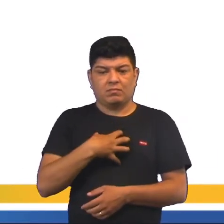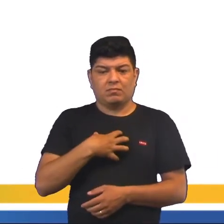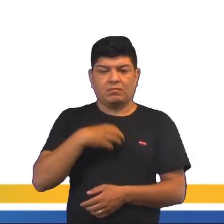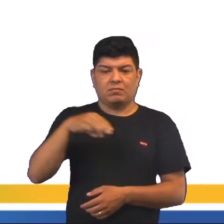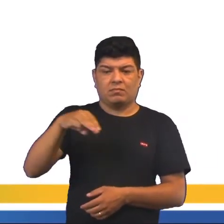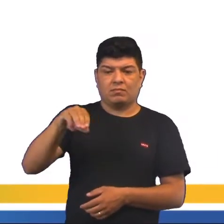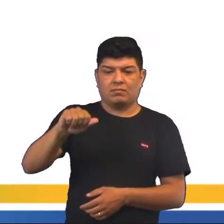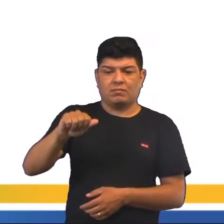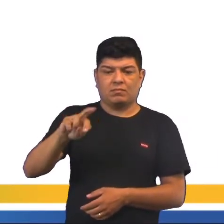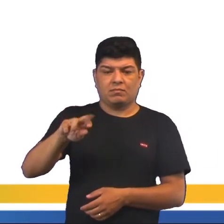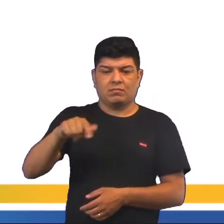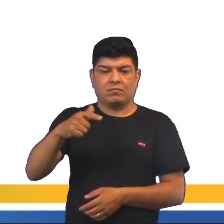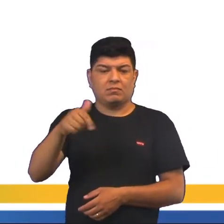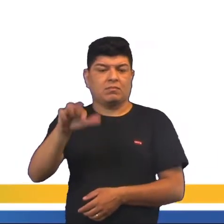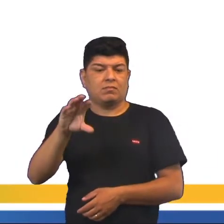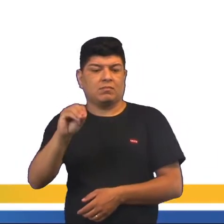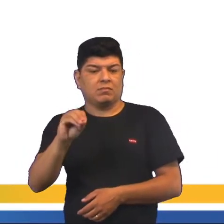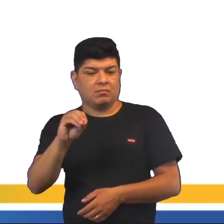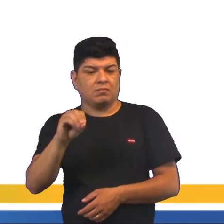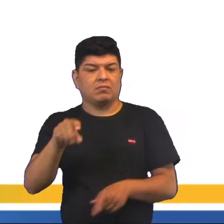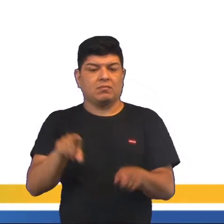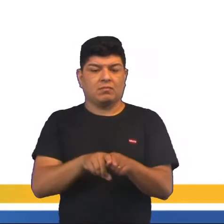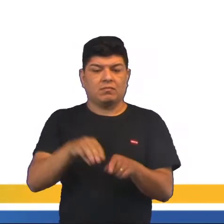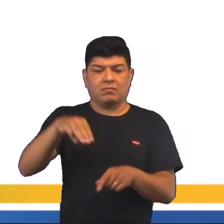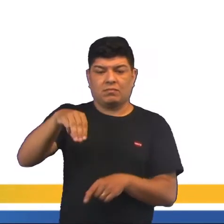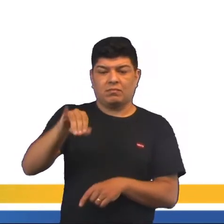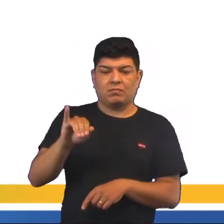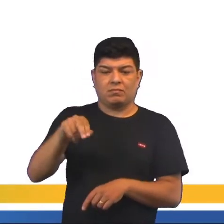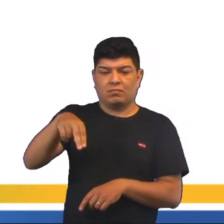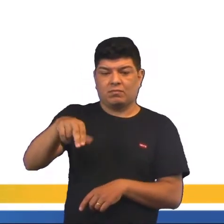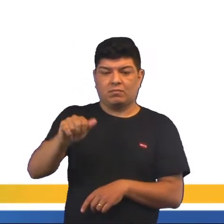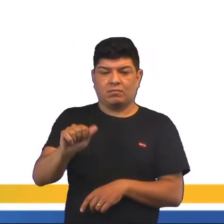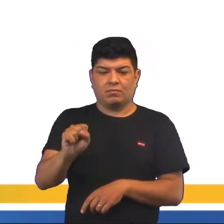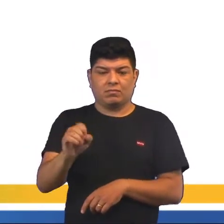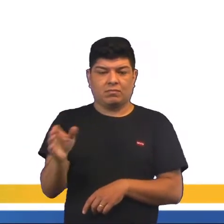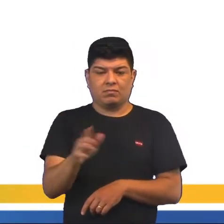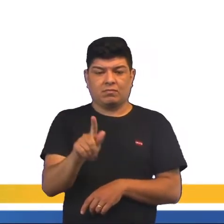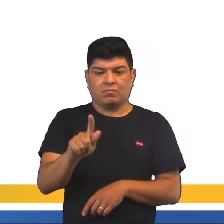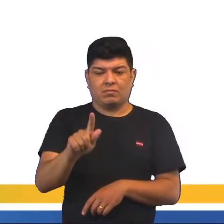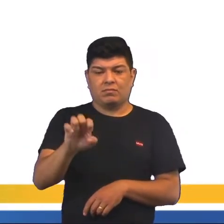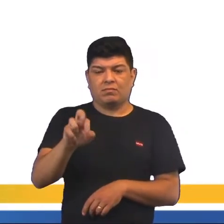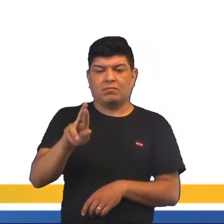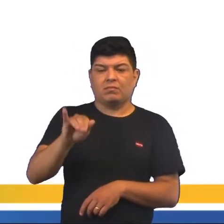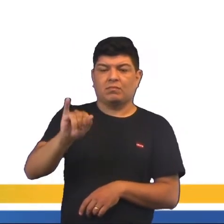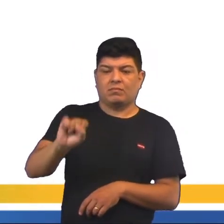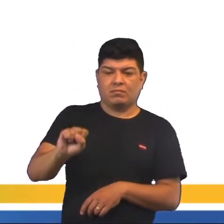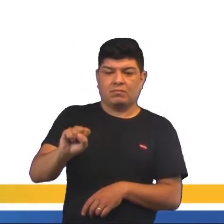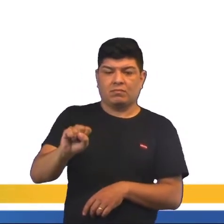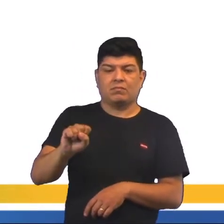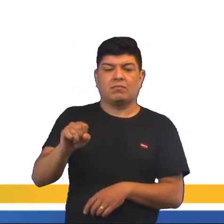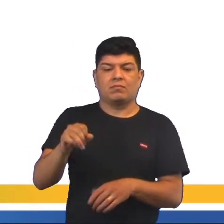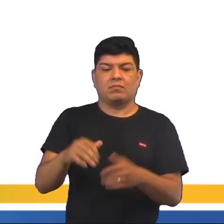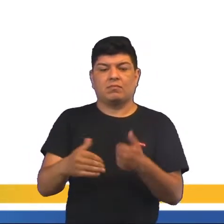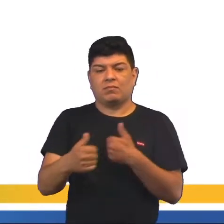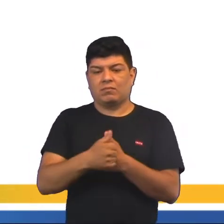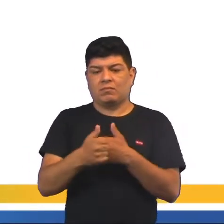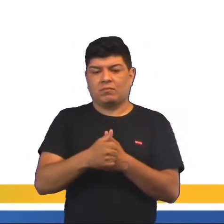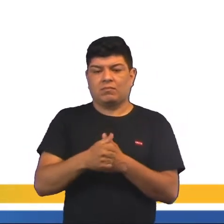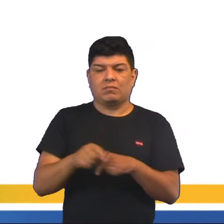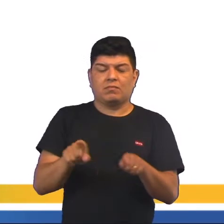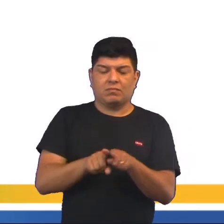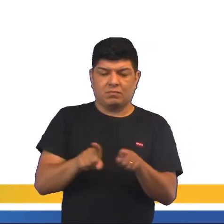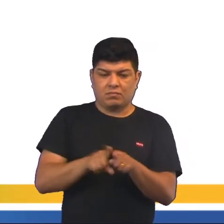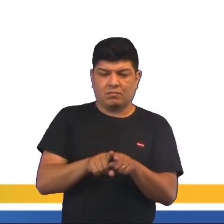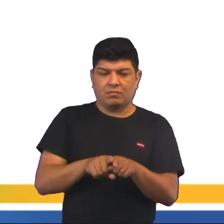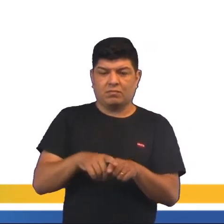como disse, aqueles que estão numa transição estão dentro. Goiás, Bahia, parte oeste dela, né? Mas não é do